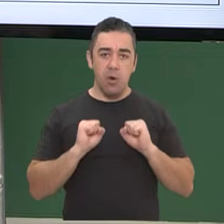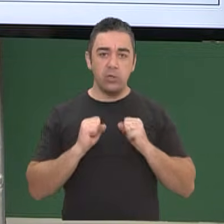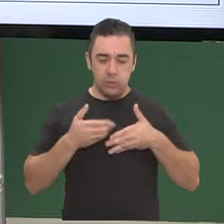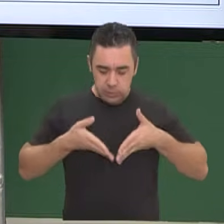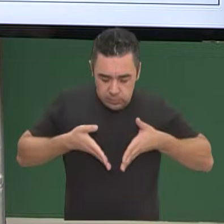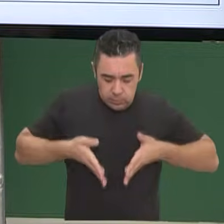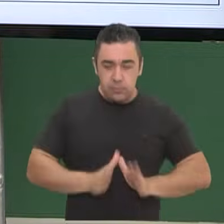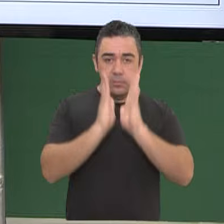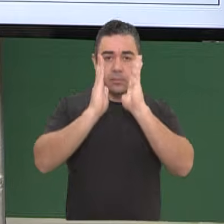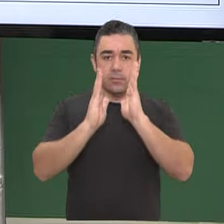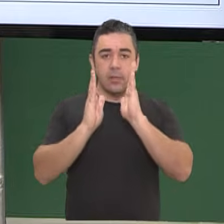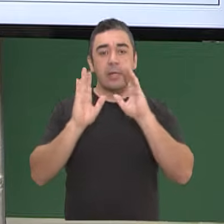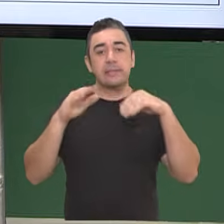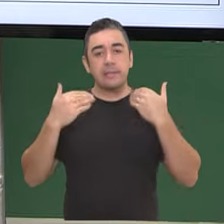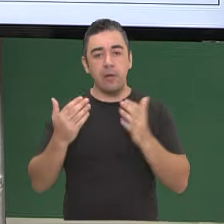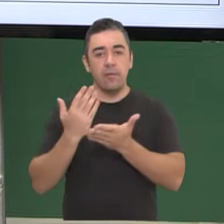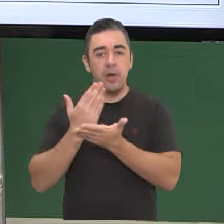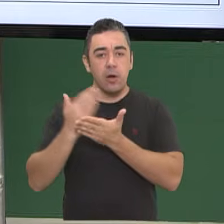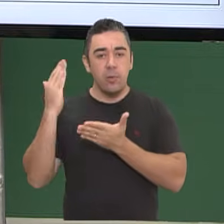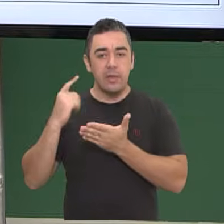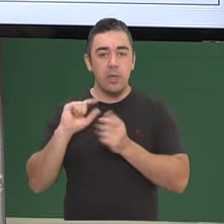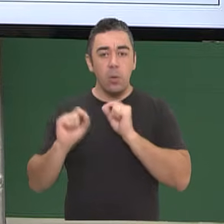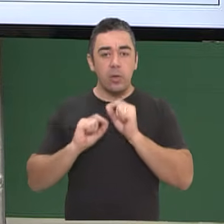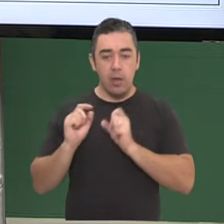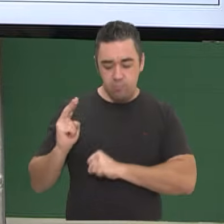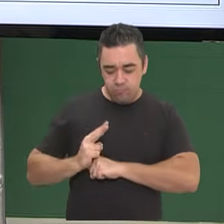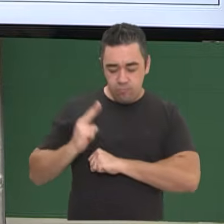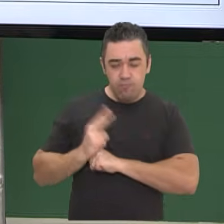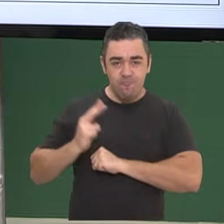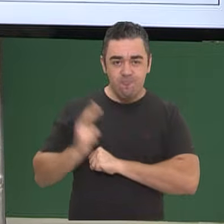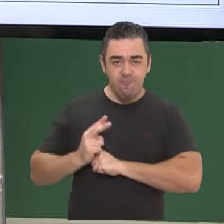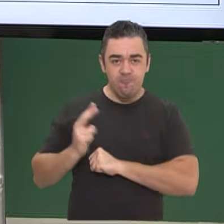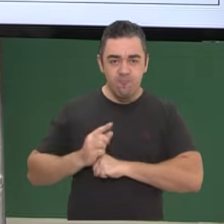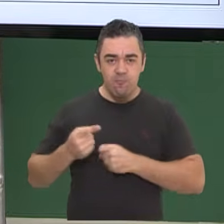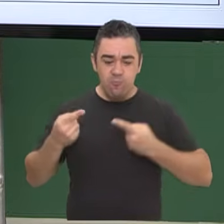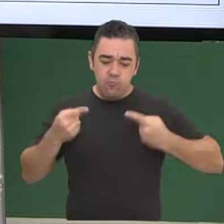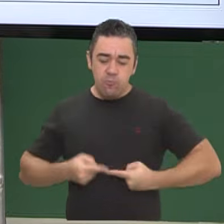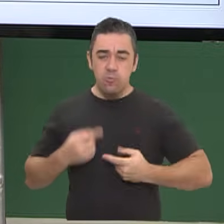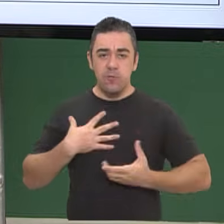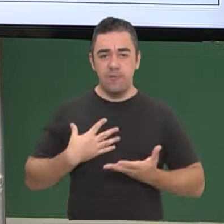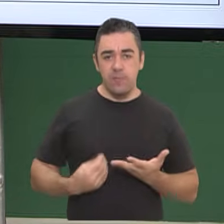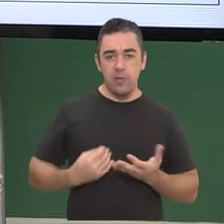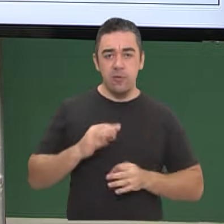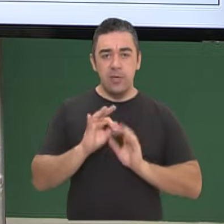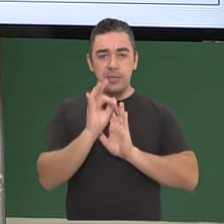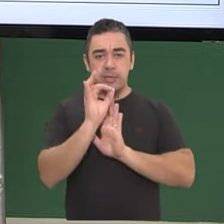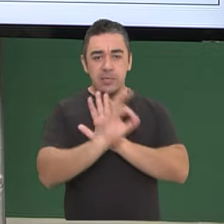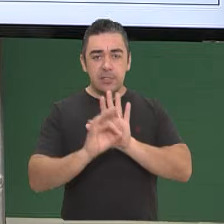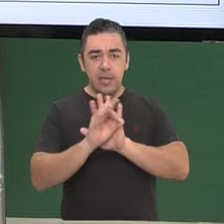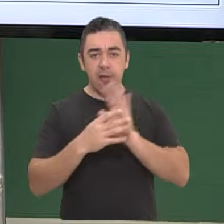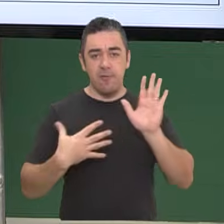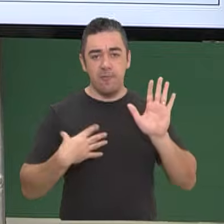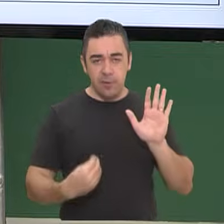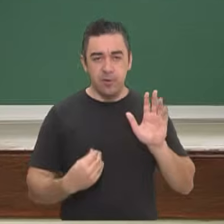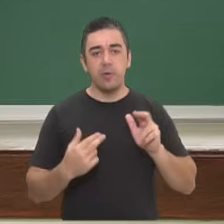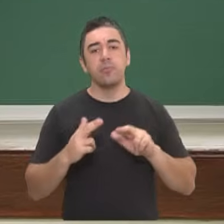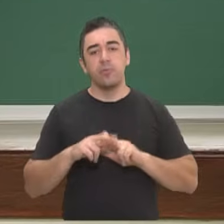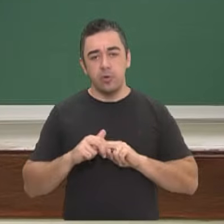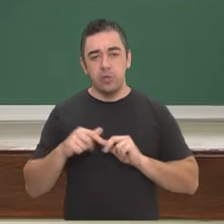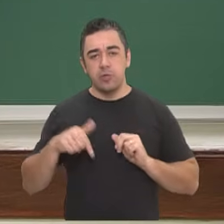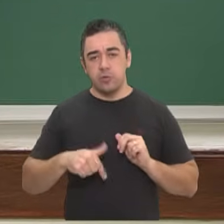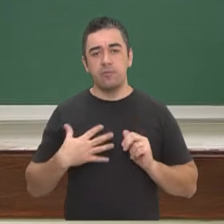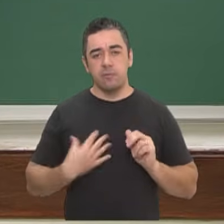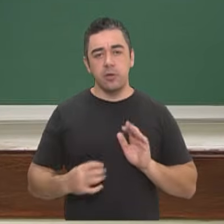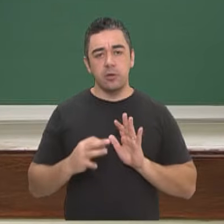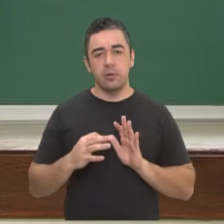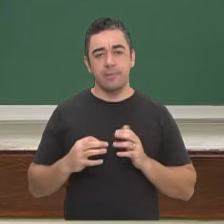placenta. Então vai começar os anticorpos dela a combaterem as células sanguíneas do bebê. E ele vai sofrer,